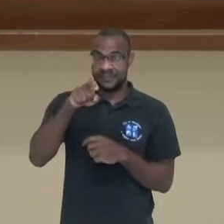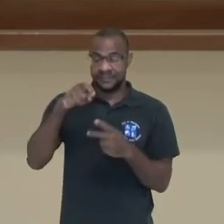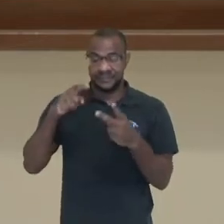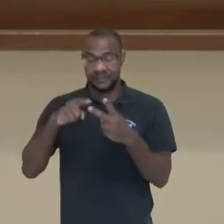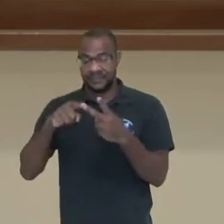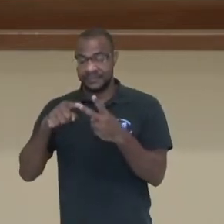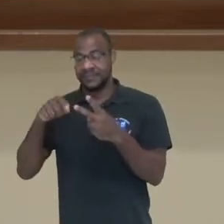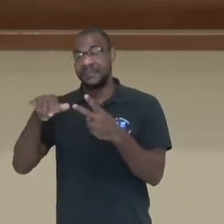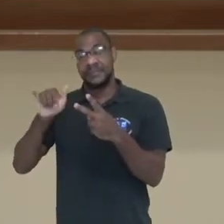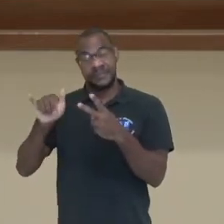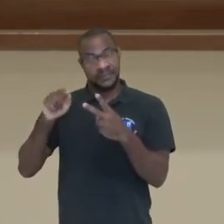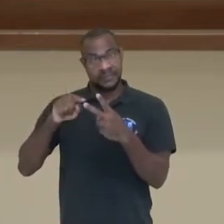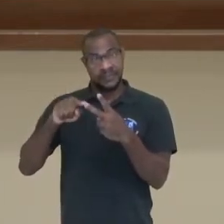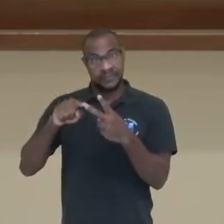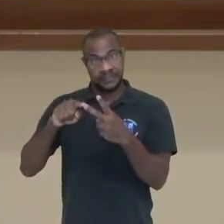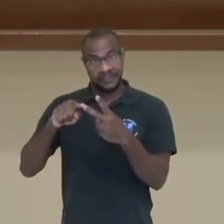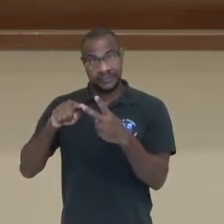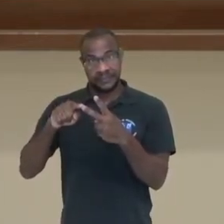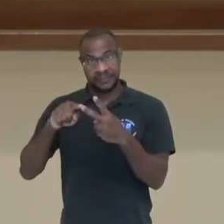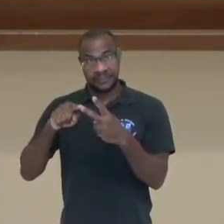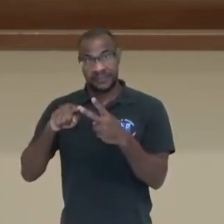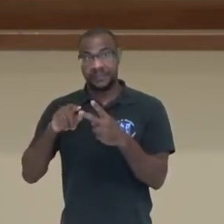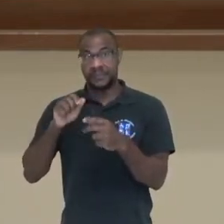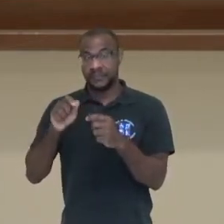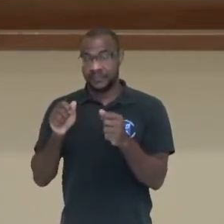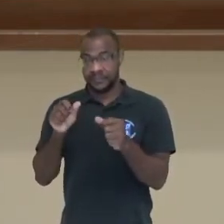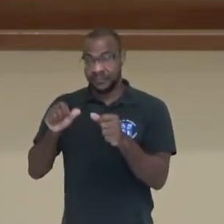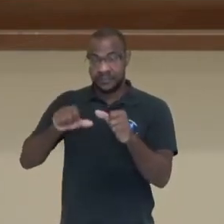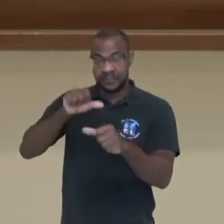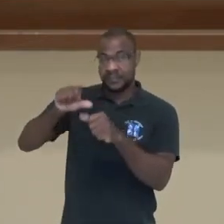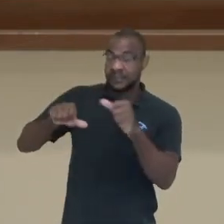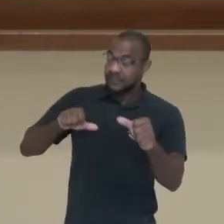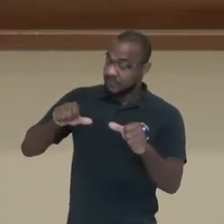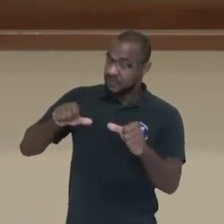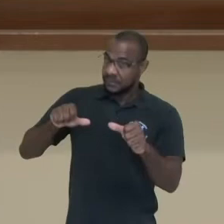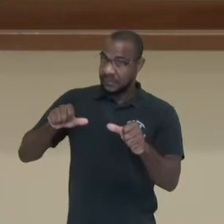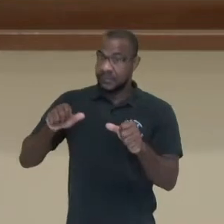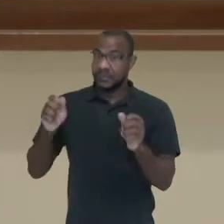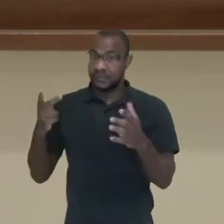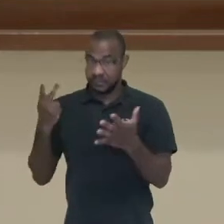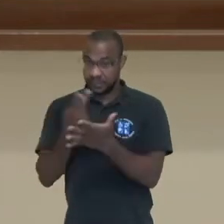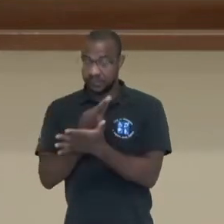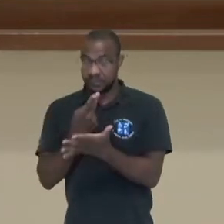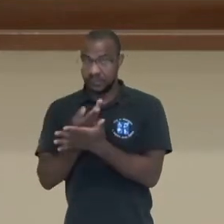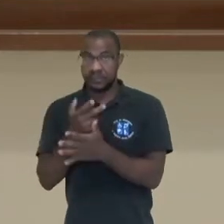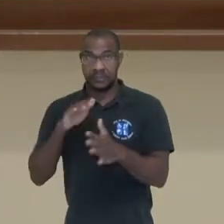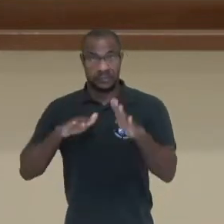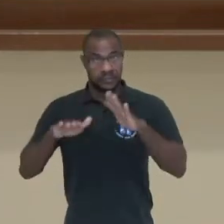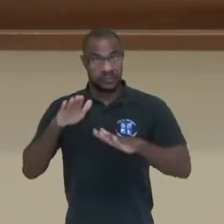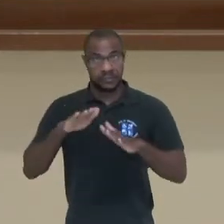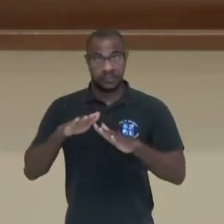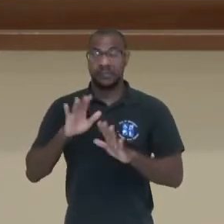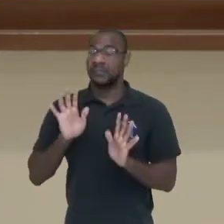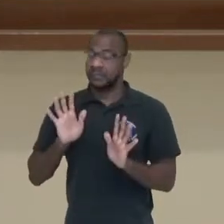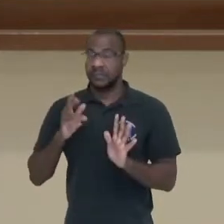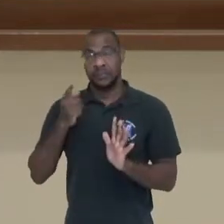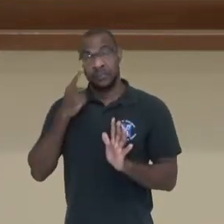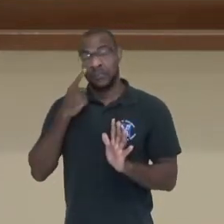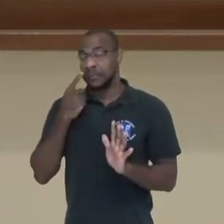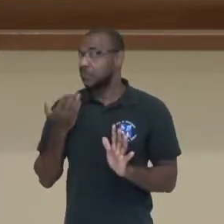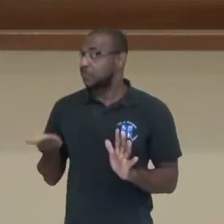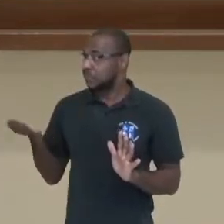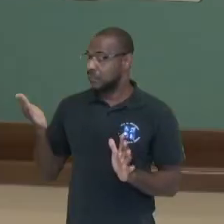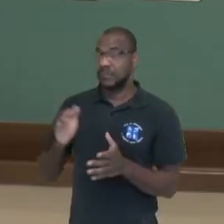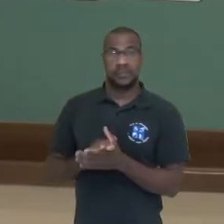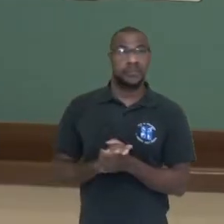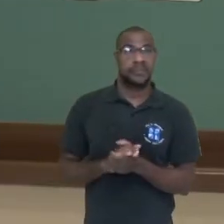você inverter, você muda a posição do teu ponto. Vai dar uma posição errada daí, tá bom? Mas só isso. Vamos ver como é que